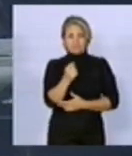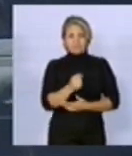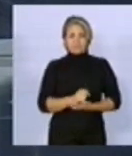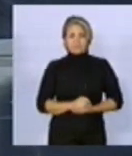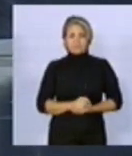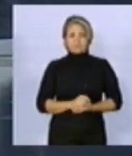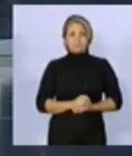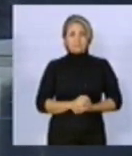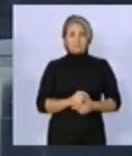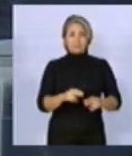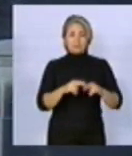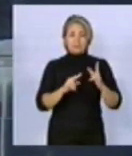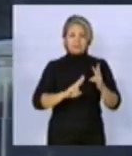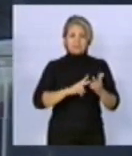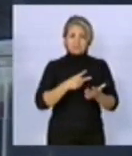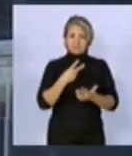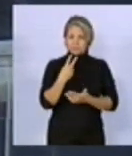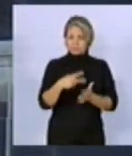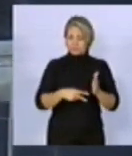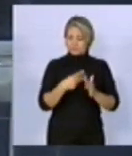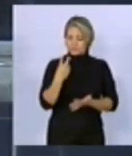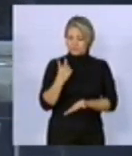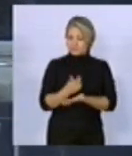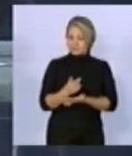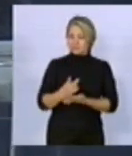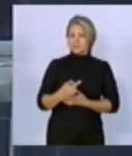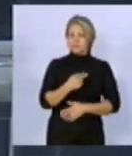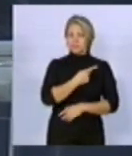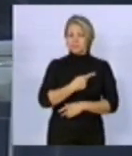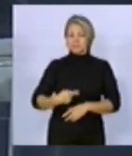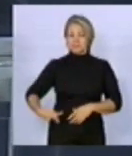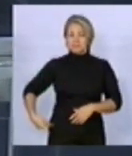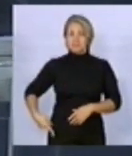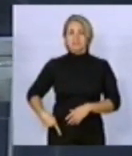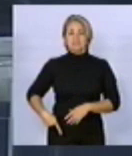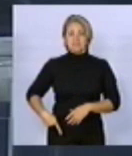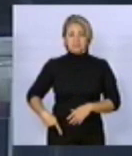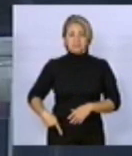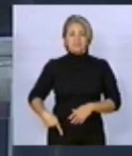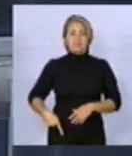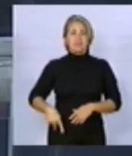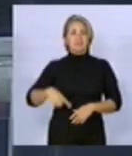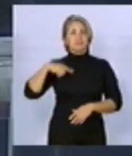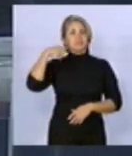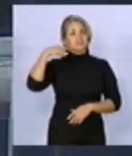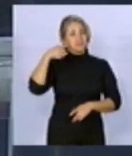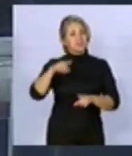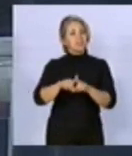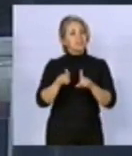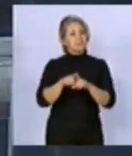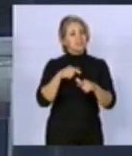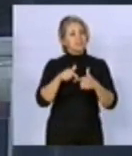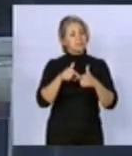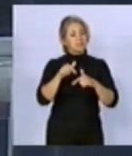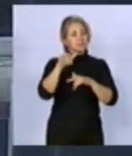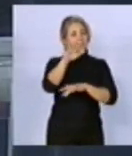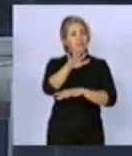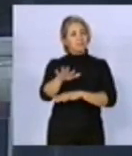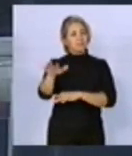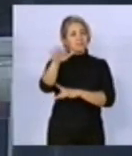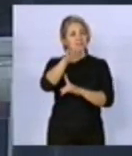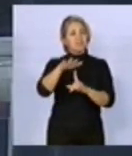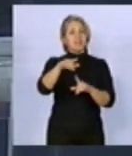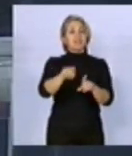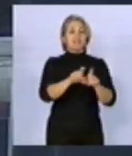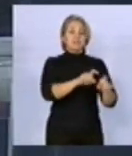pela segunda vez foi levado à presidência sou advogado e sua mentalidade e produtor rural